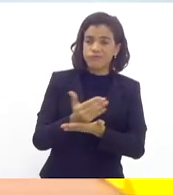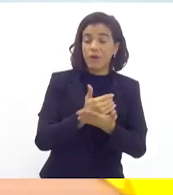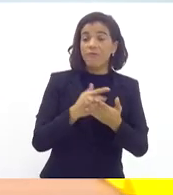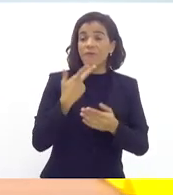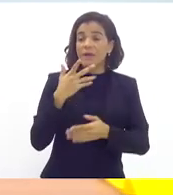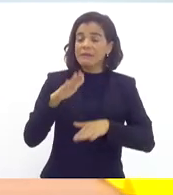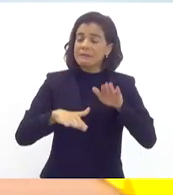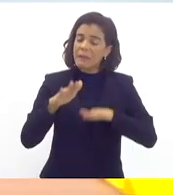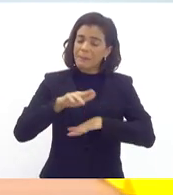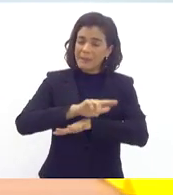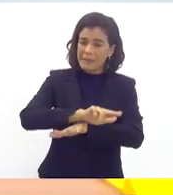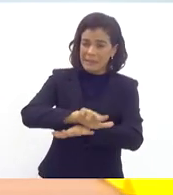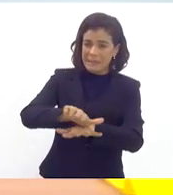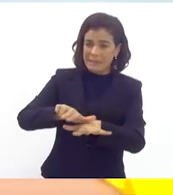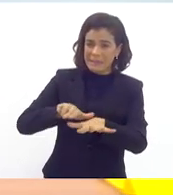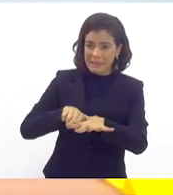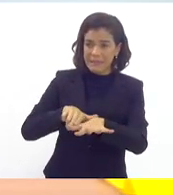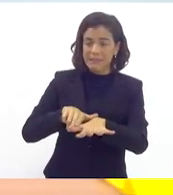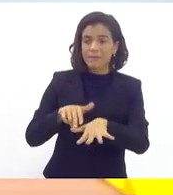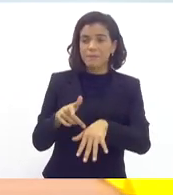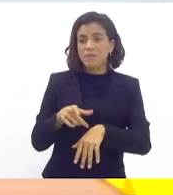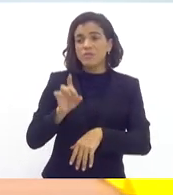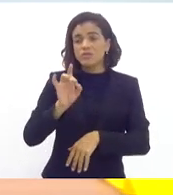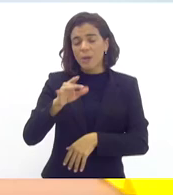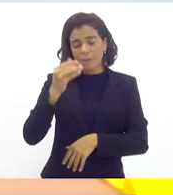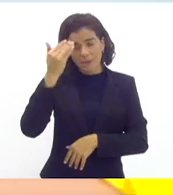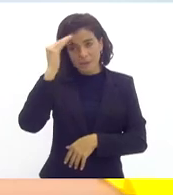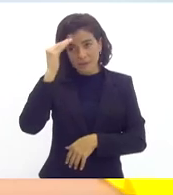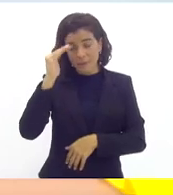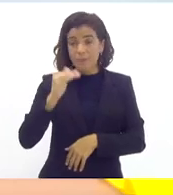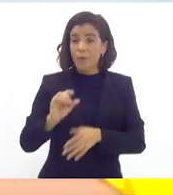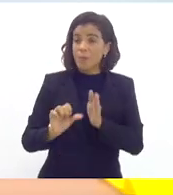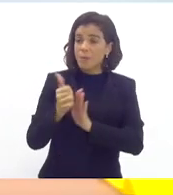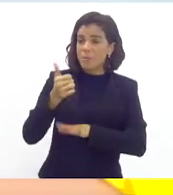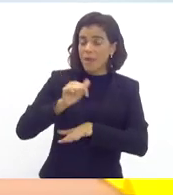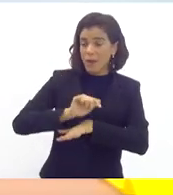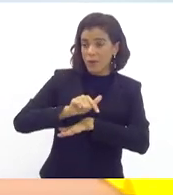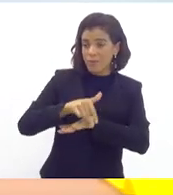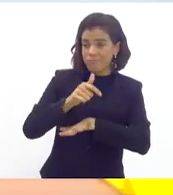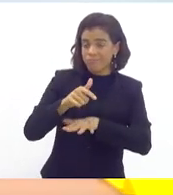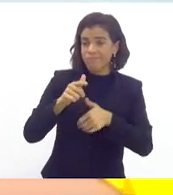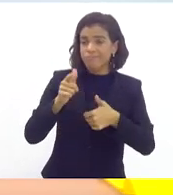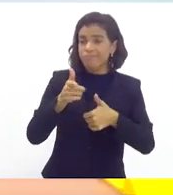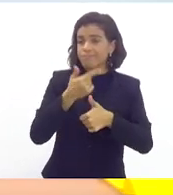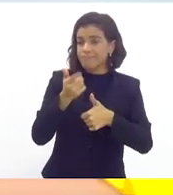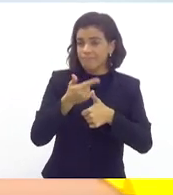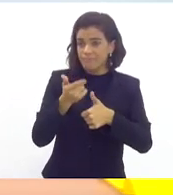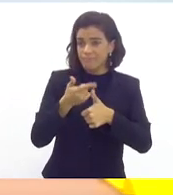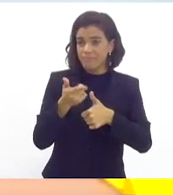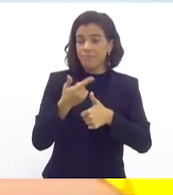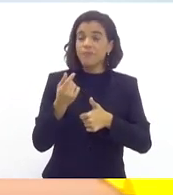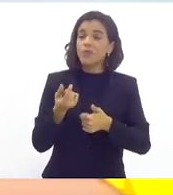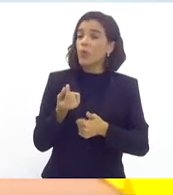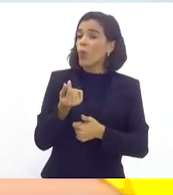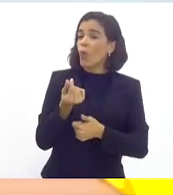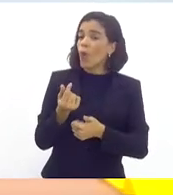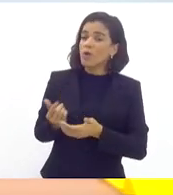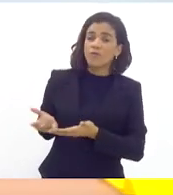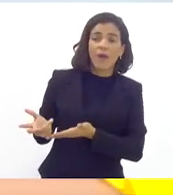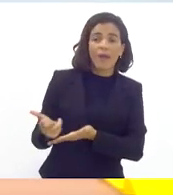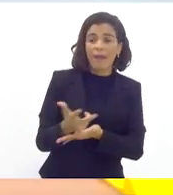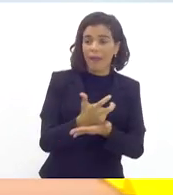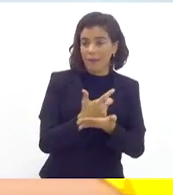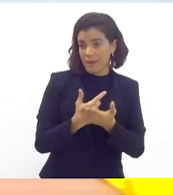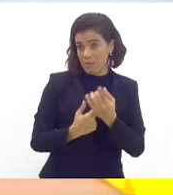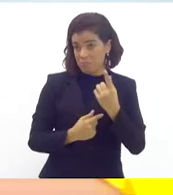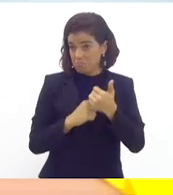aqui, colocar os fatores, quais são, só para a gente entender. Primeiro fator é quanto vai arrecadar o imposto seletivo. É um